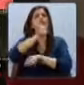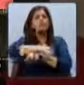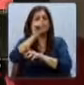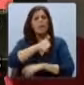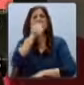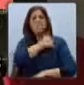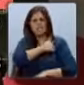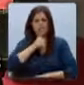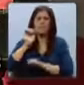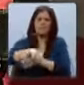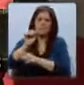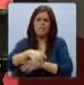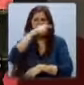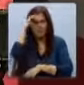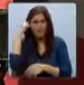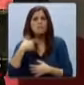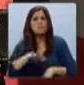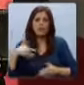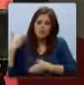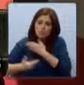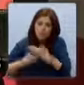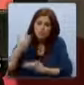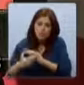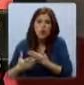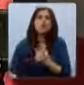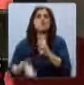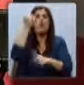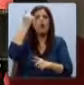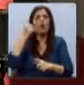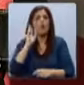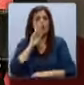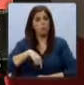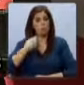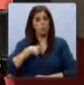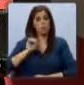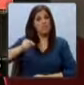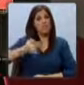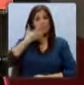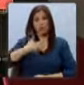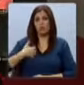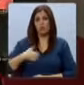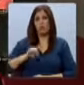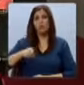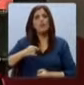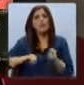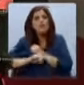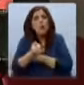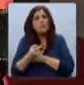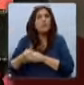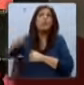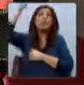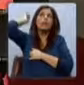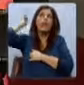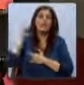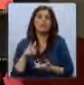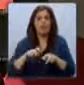sacrifícios muito difíceis mas chegamos até aqui por mérito próprio e disso devemos orgulhar noos e não devemos esconder-nos numa fila de trás como